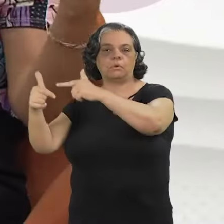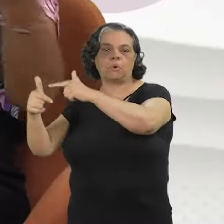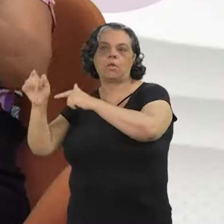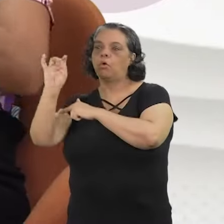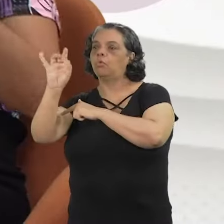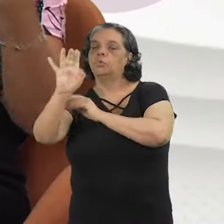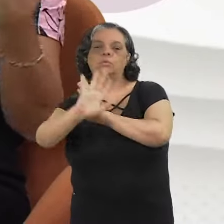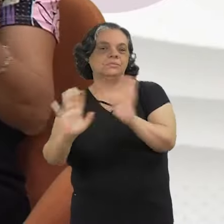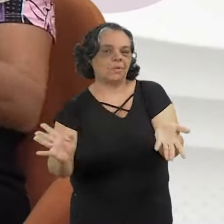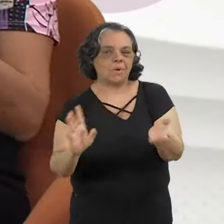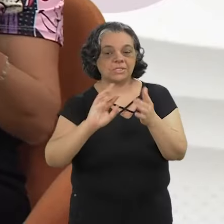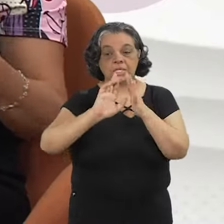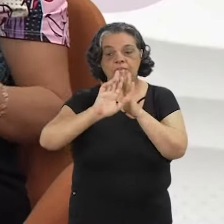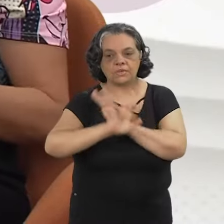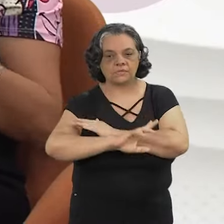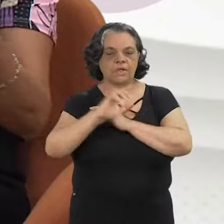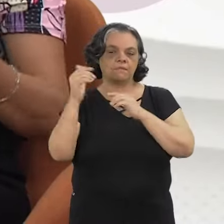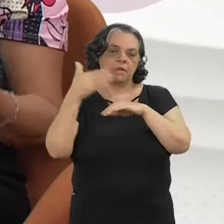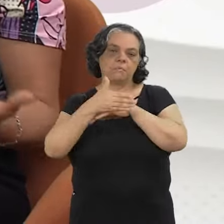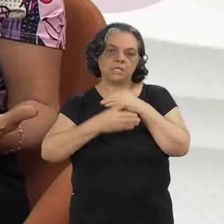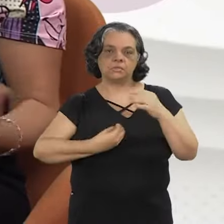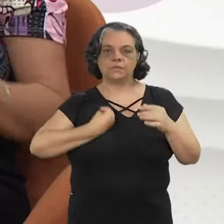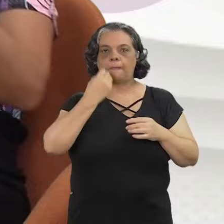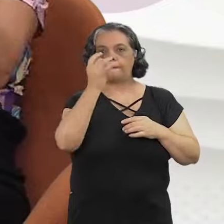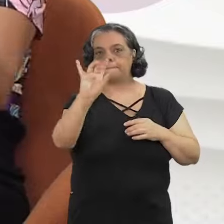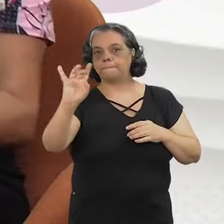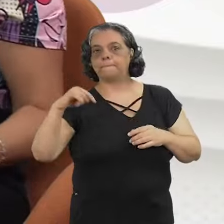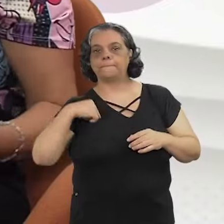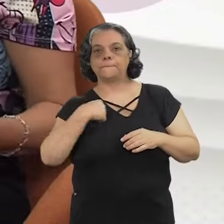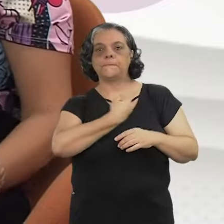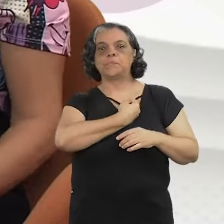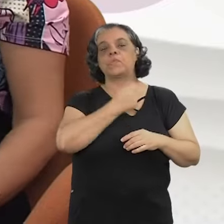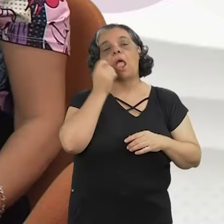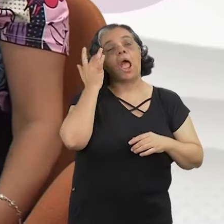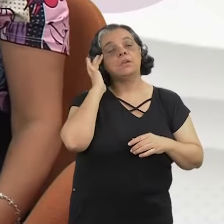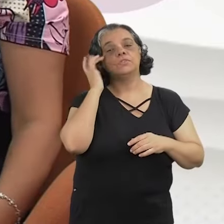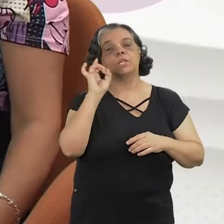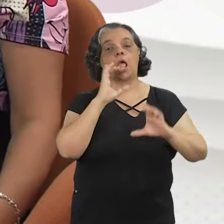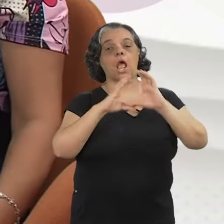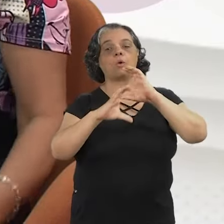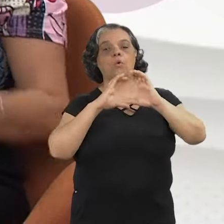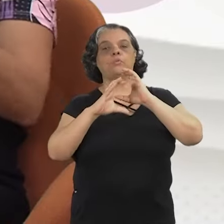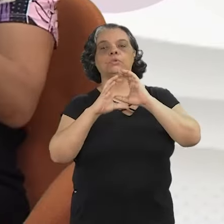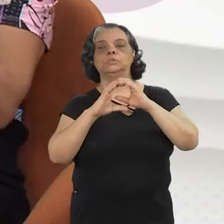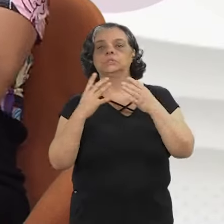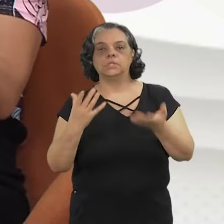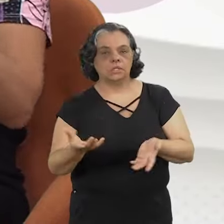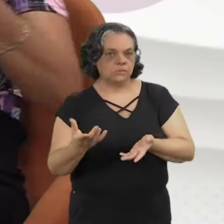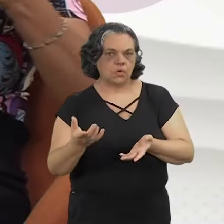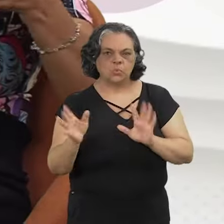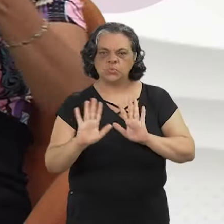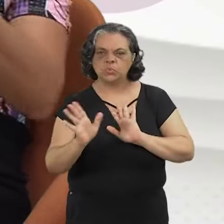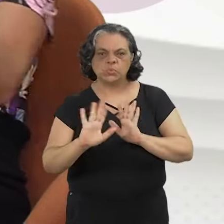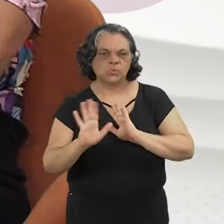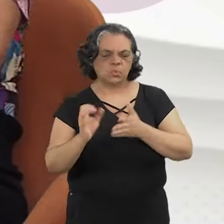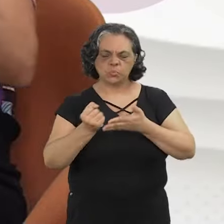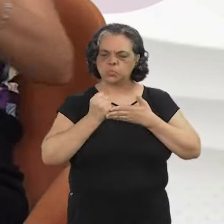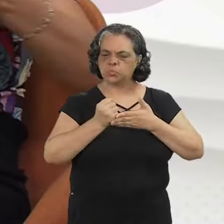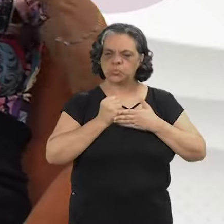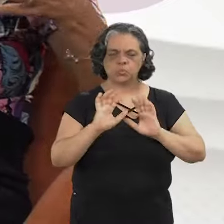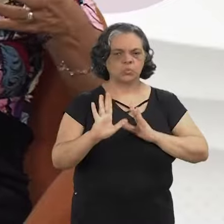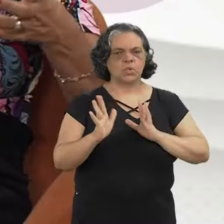Então acho que essa diversidade que faz parte da existência de cada um de nós acho que a comunicação não dá conta meio que encaixota a gente